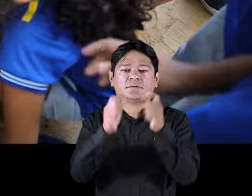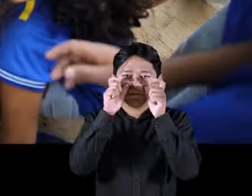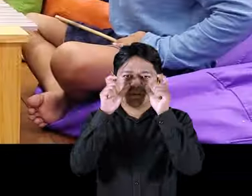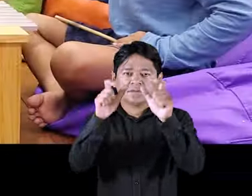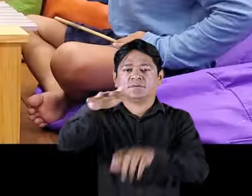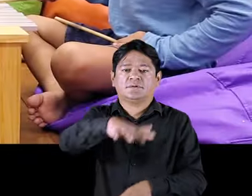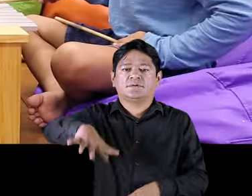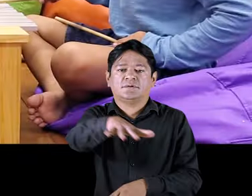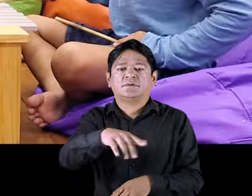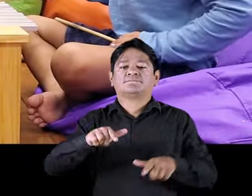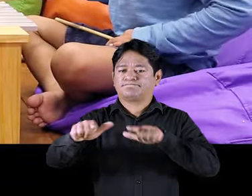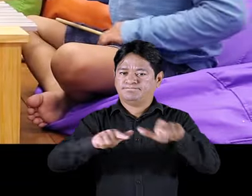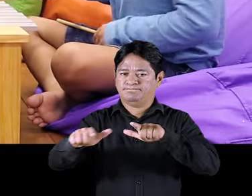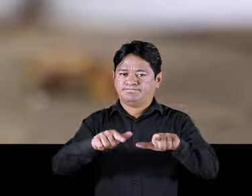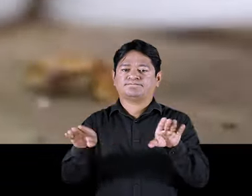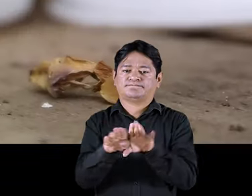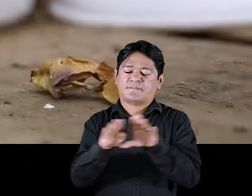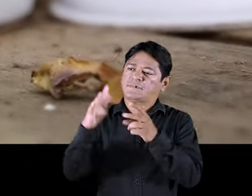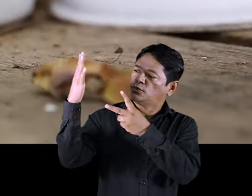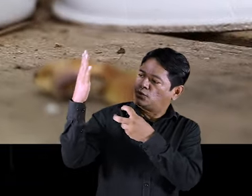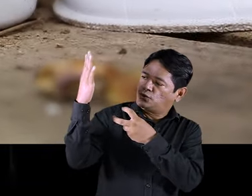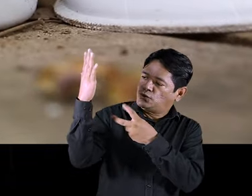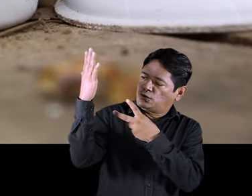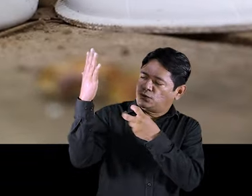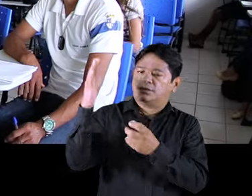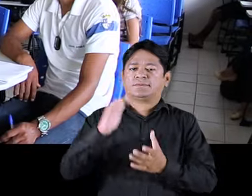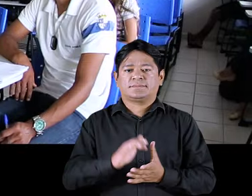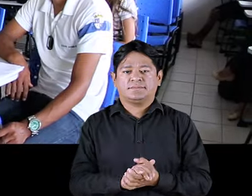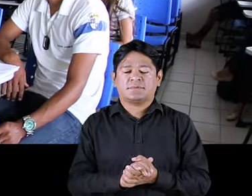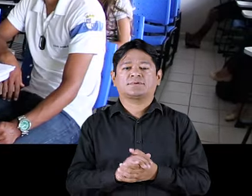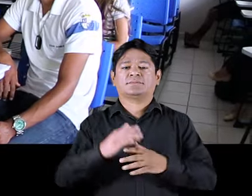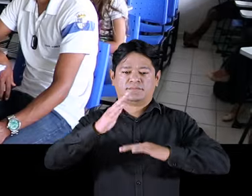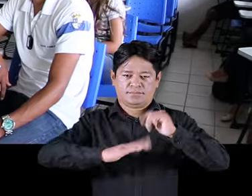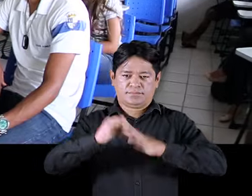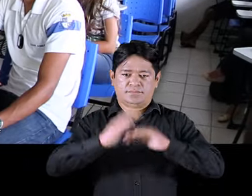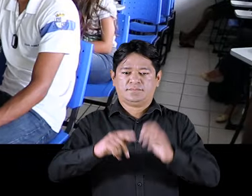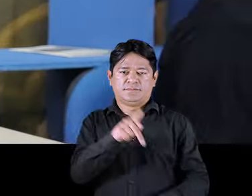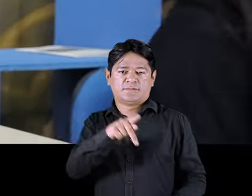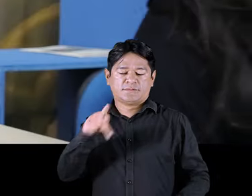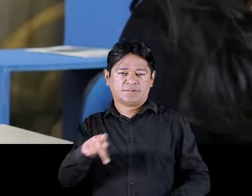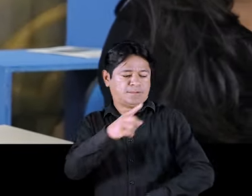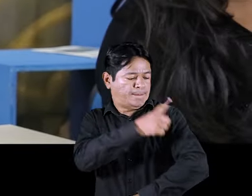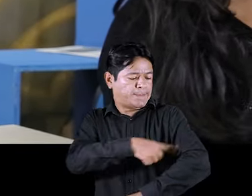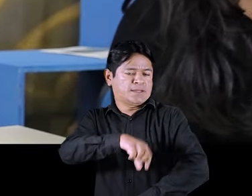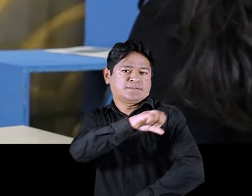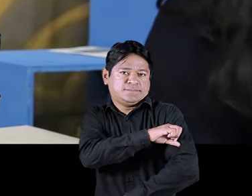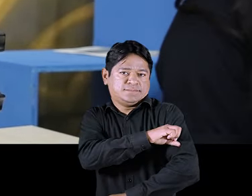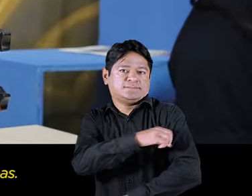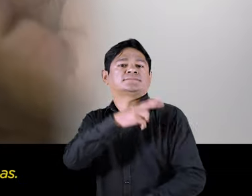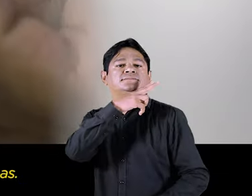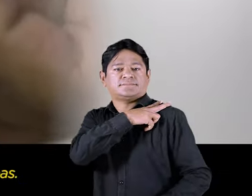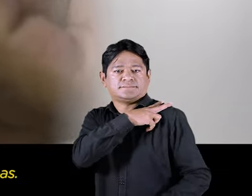demandas sociais, atuação marcante no manejo de recursos naturais, formação de professores de nível fundamental